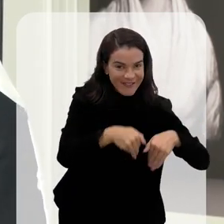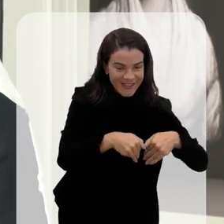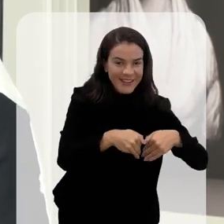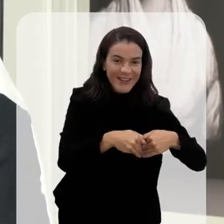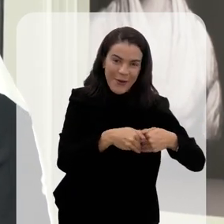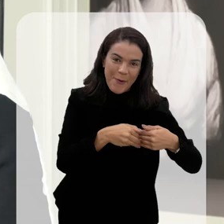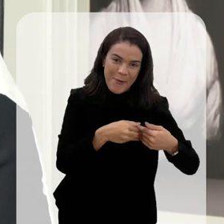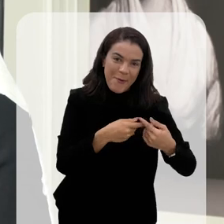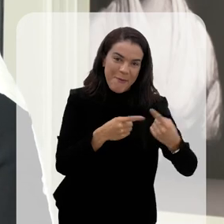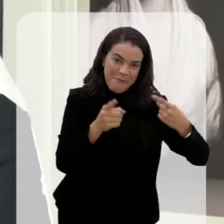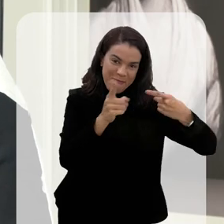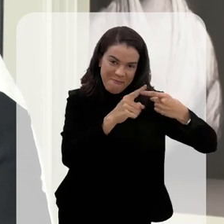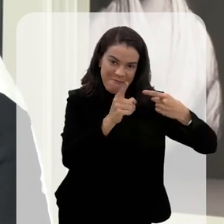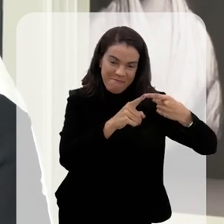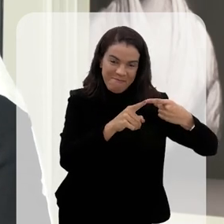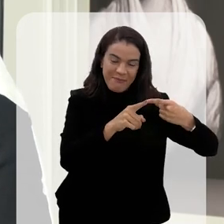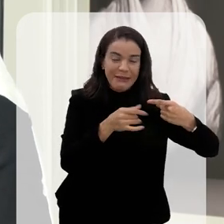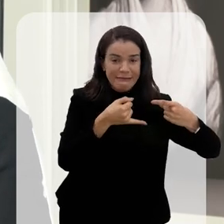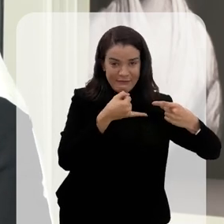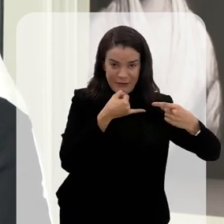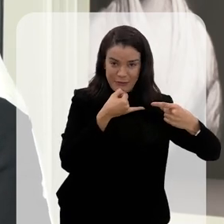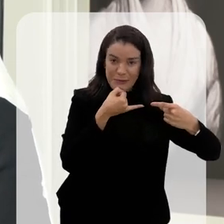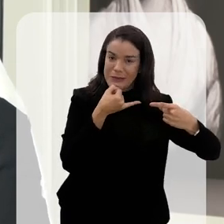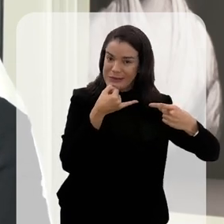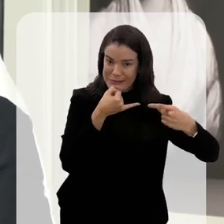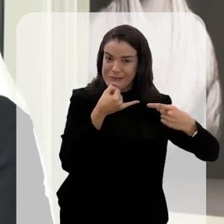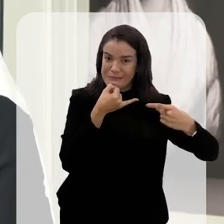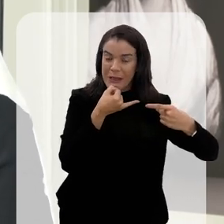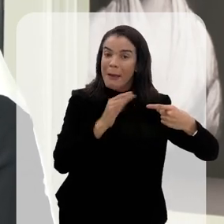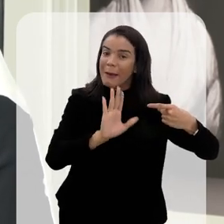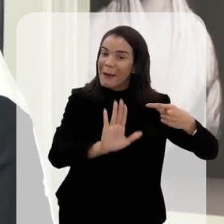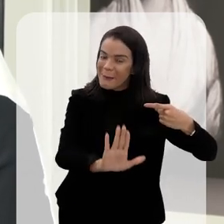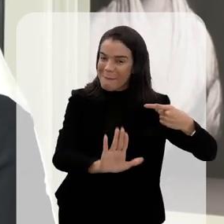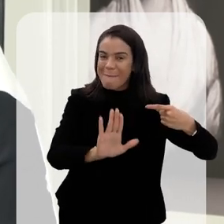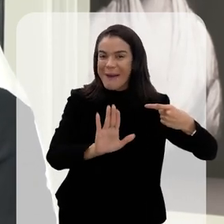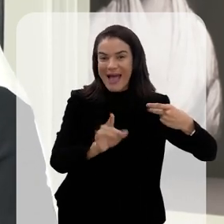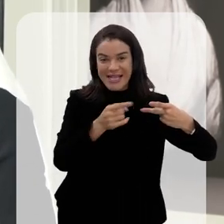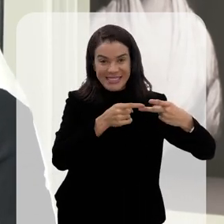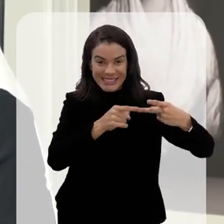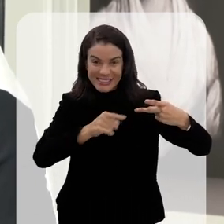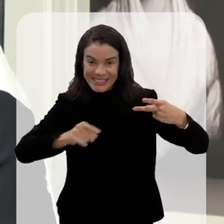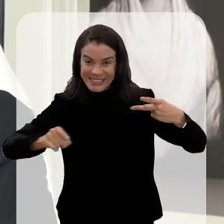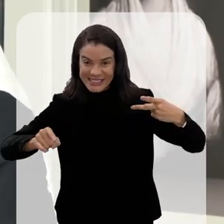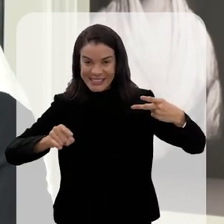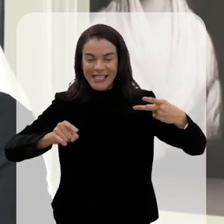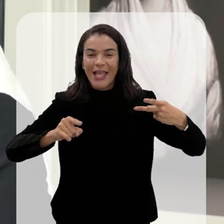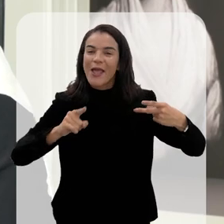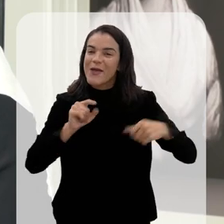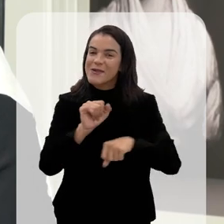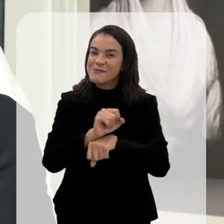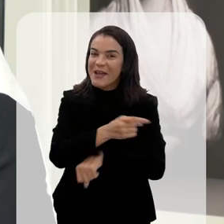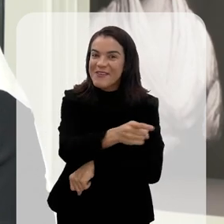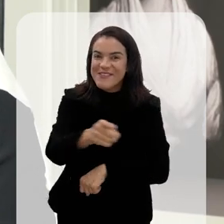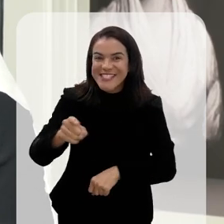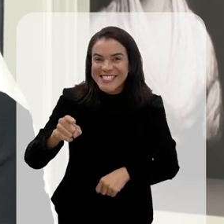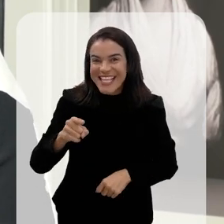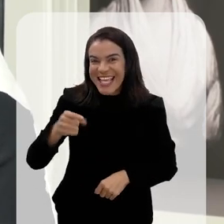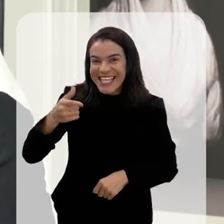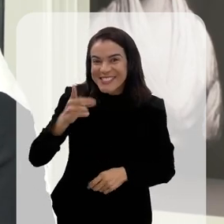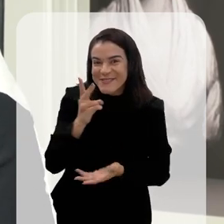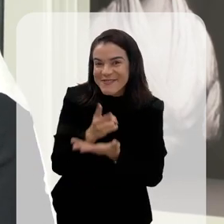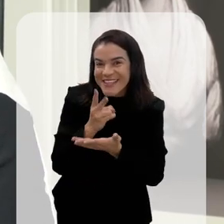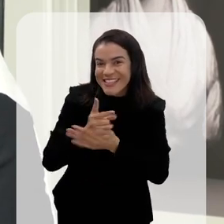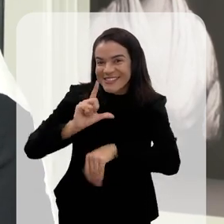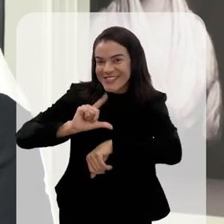nós estamos terminando nossa parte 1, infelizmente. Mas semana que vem eu